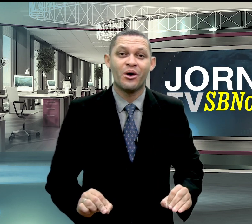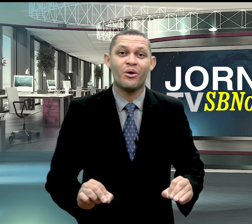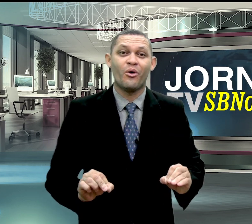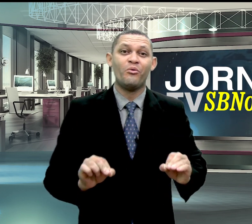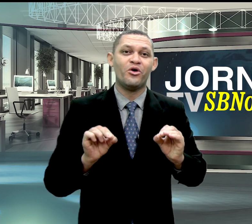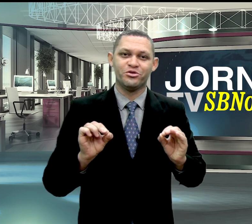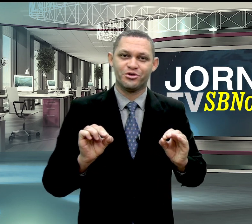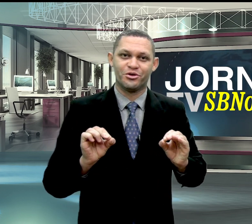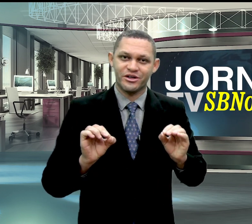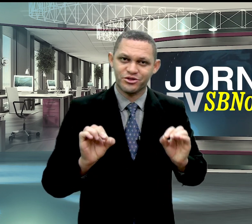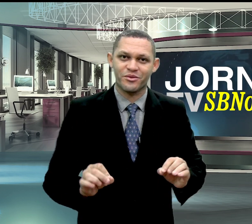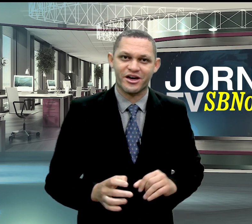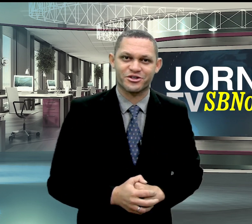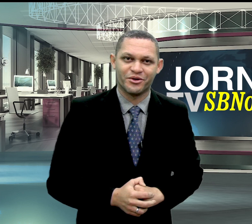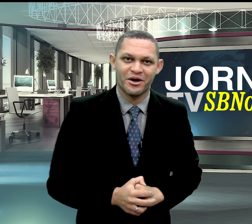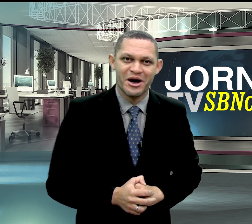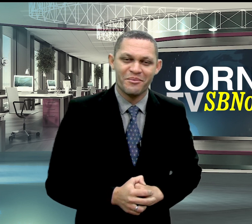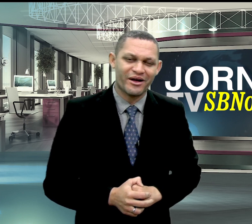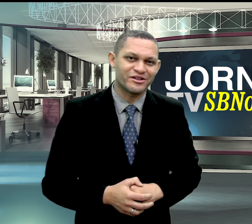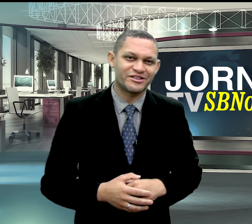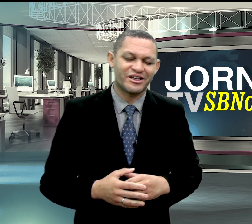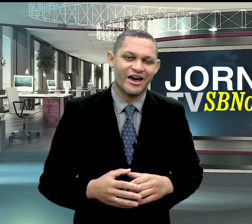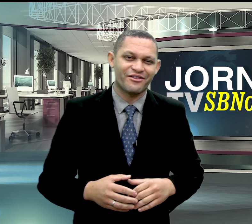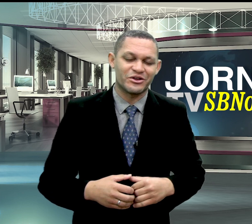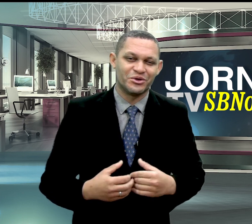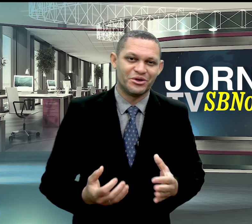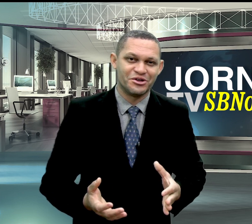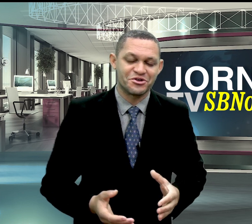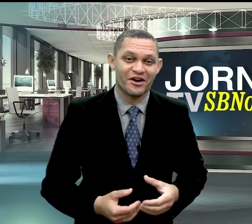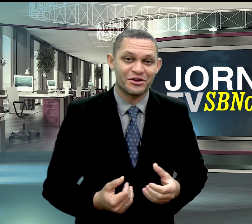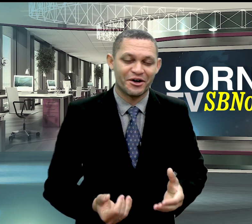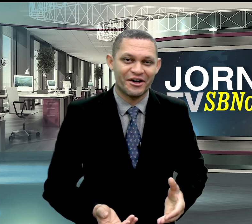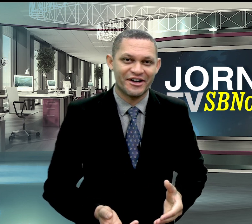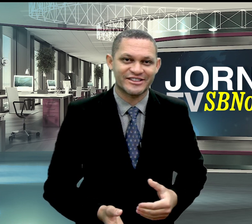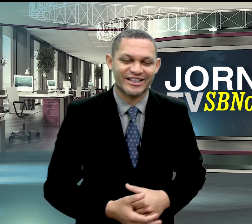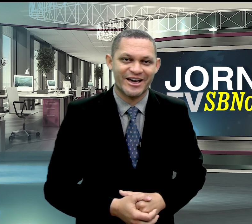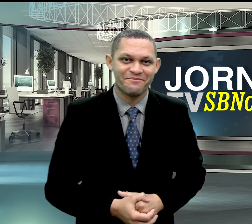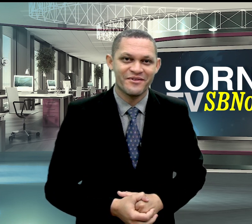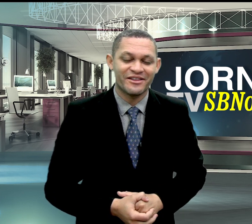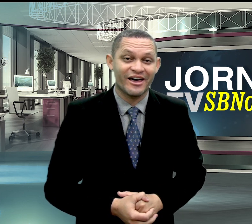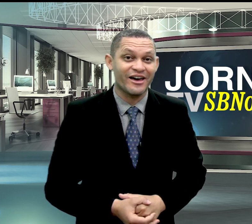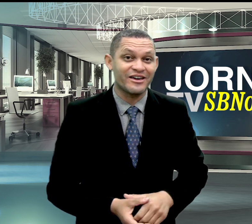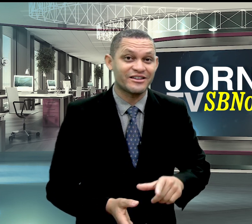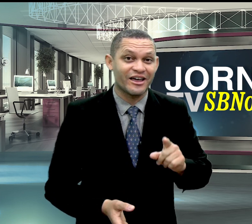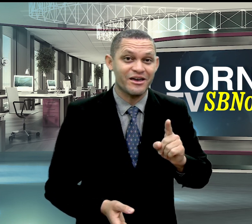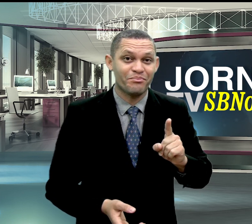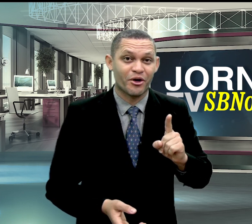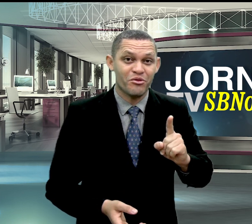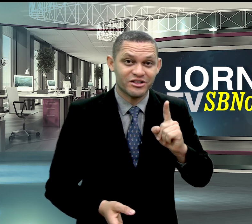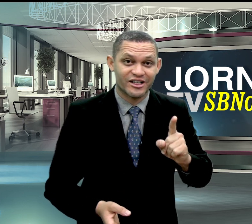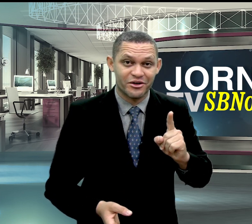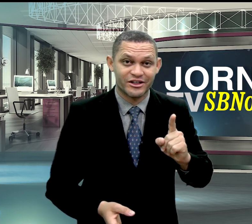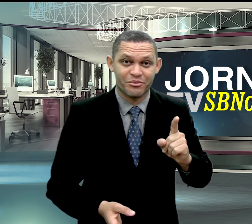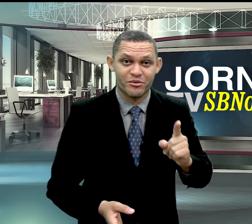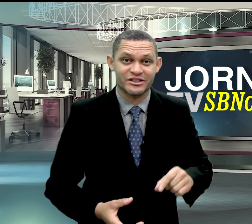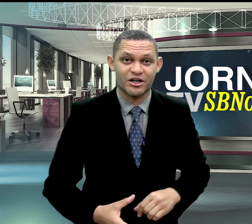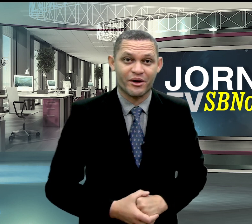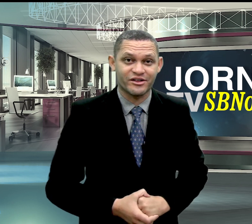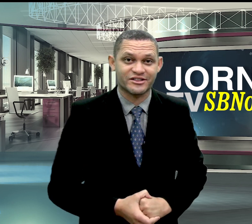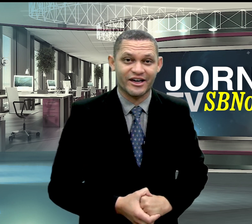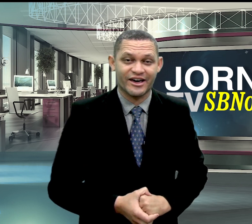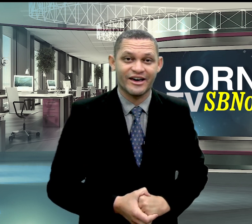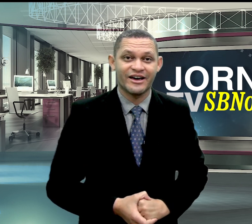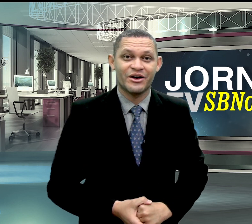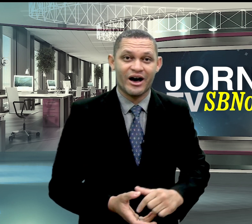revolucionando o mundo, isso mesmo. Para você que é vaidoso, vaidosa, né? E tem promoção